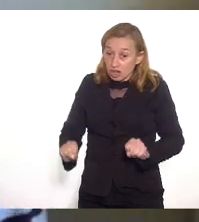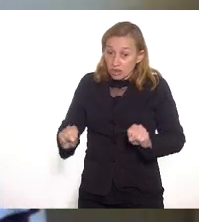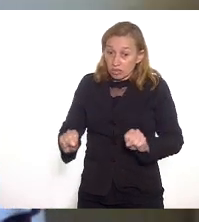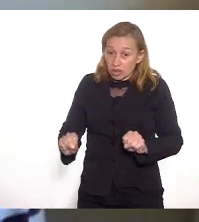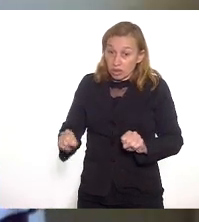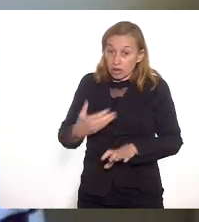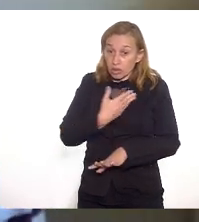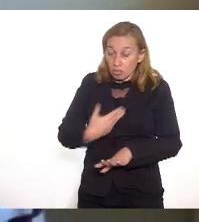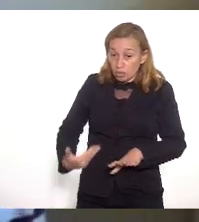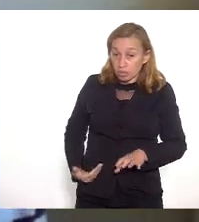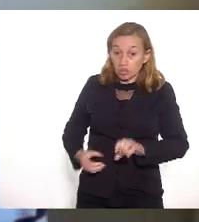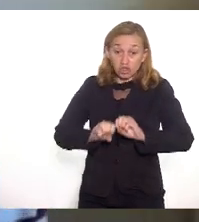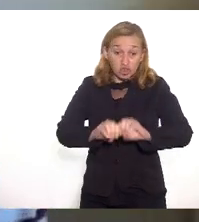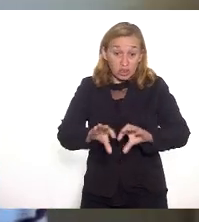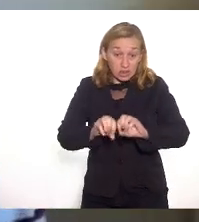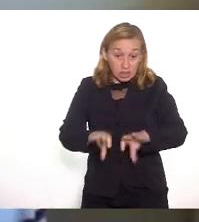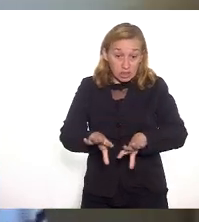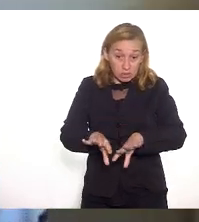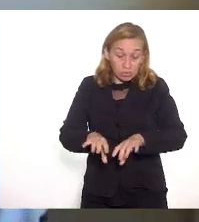coisas distintas. Exato.